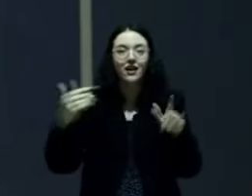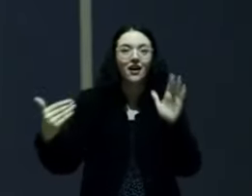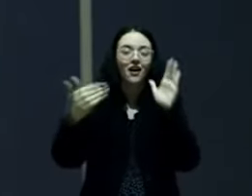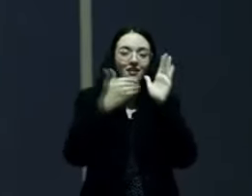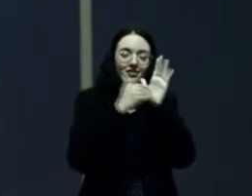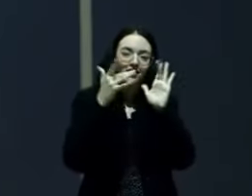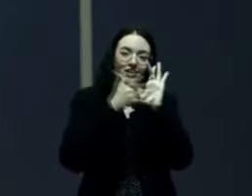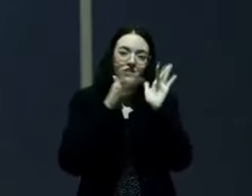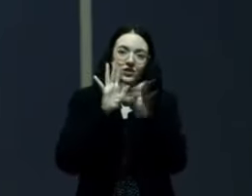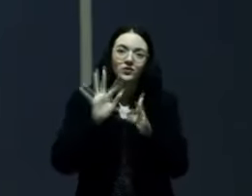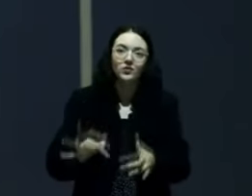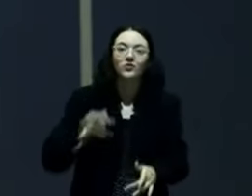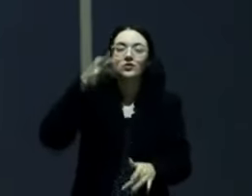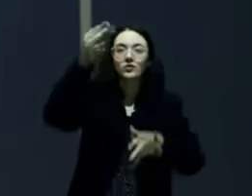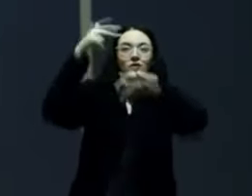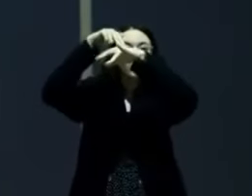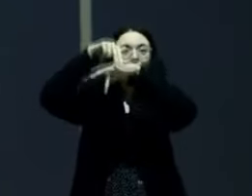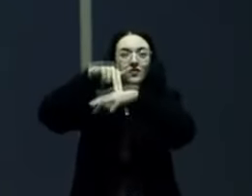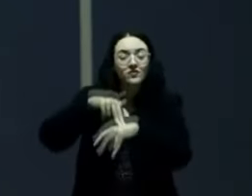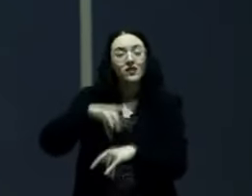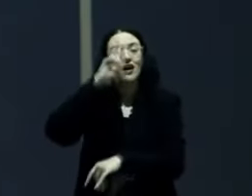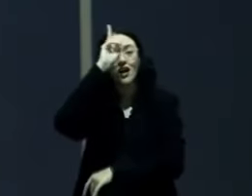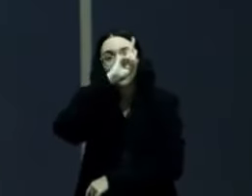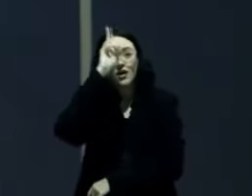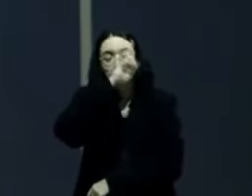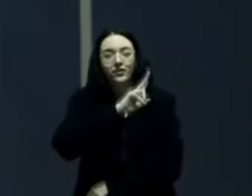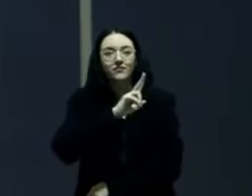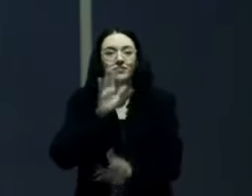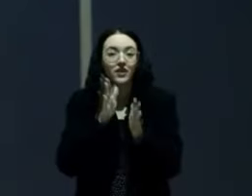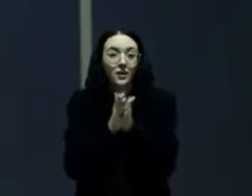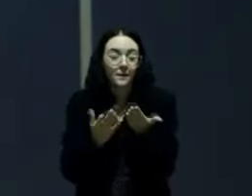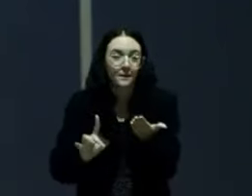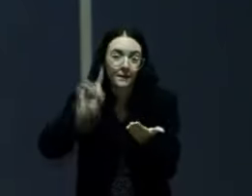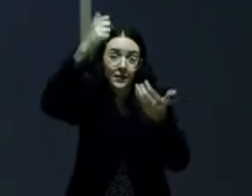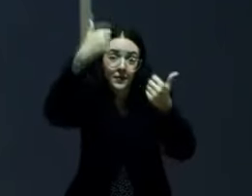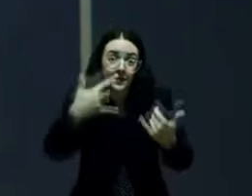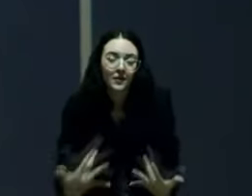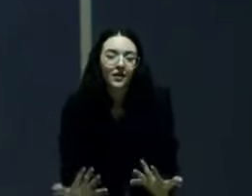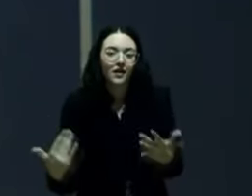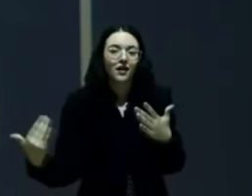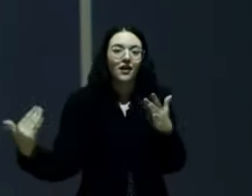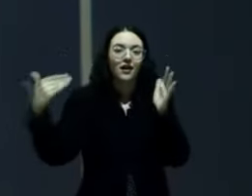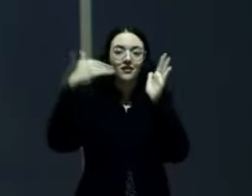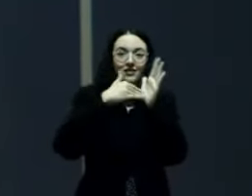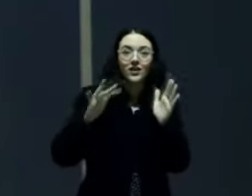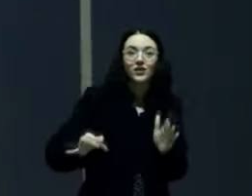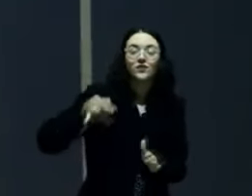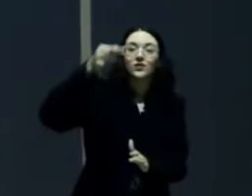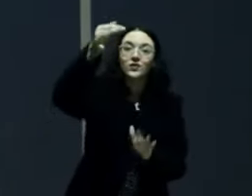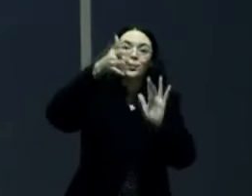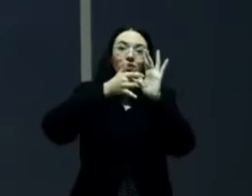venha, nos lembremos. A Bíblia diz: até que ele venha, nós